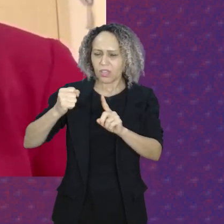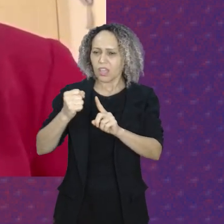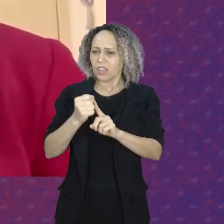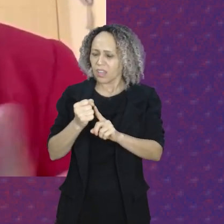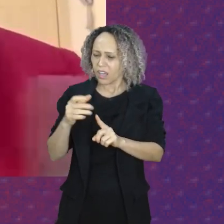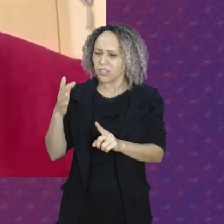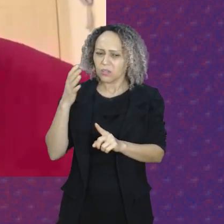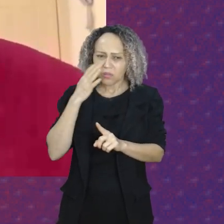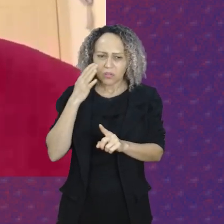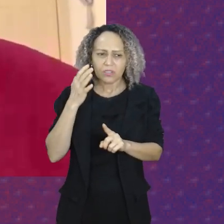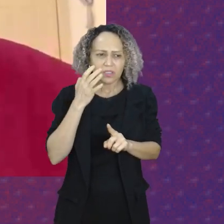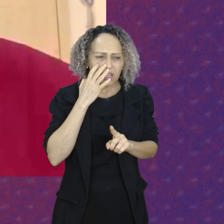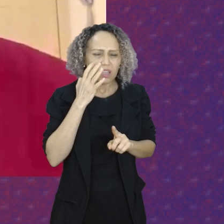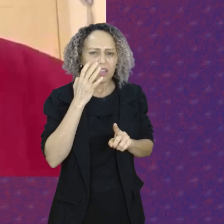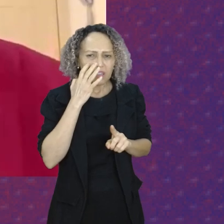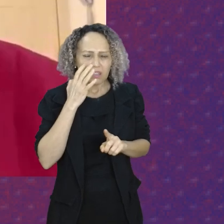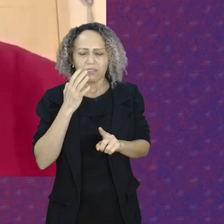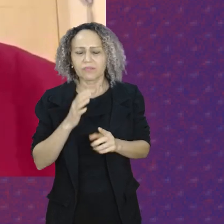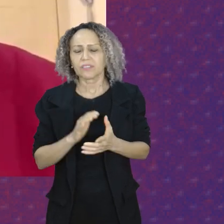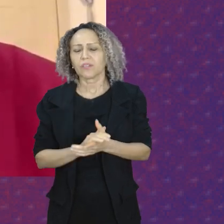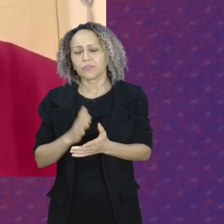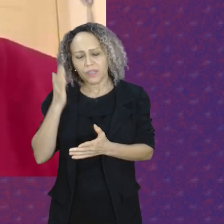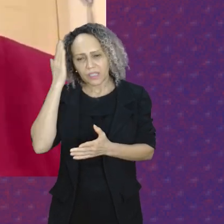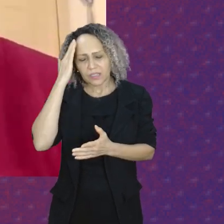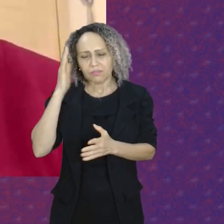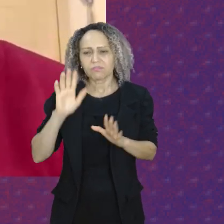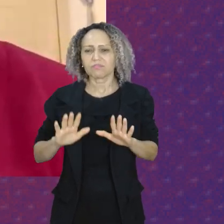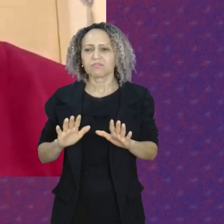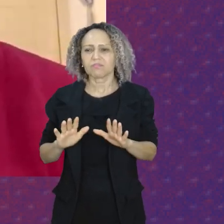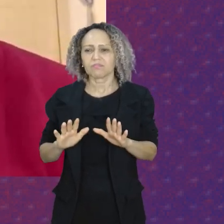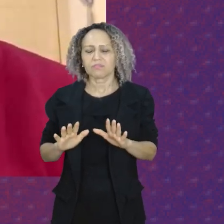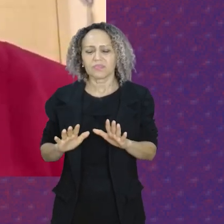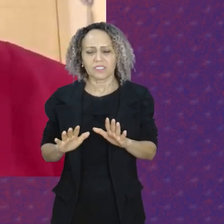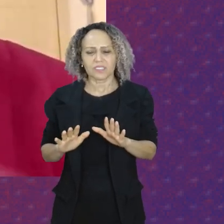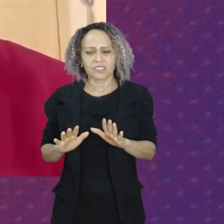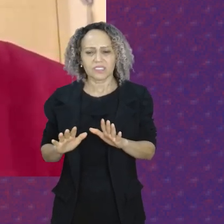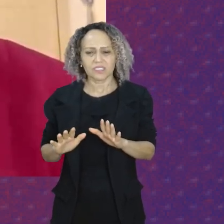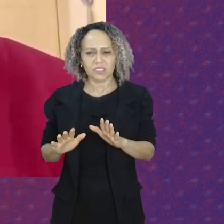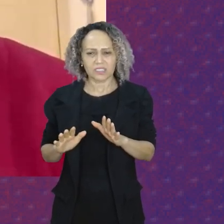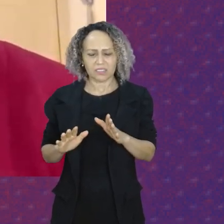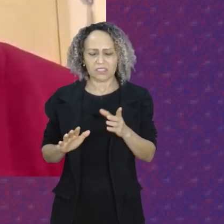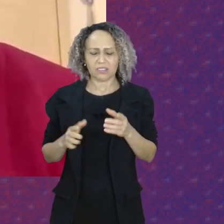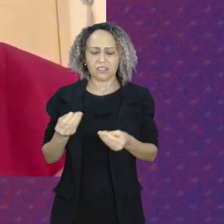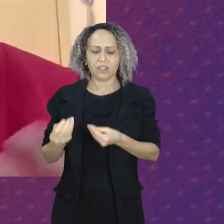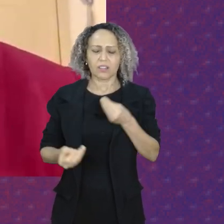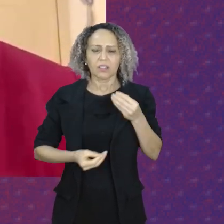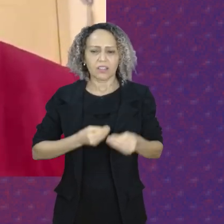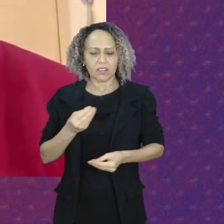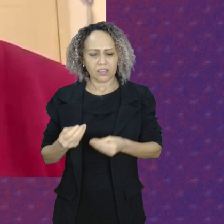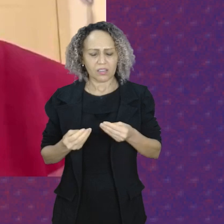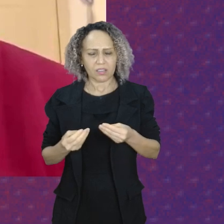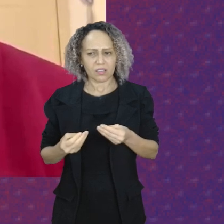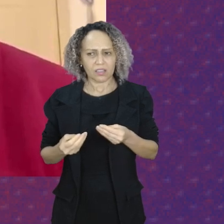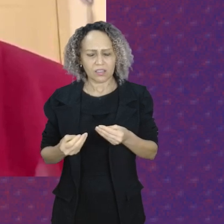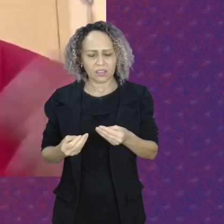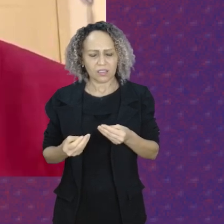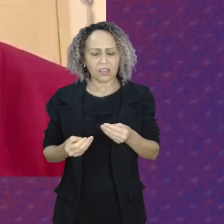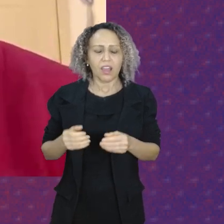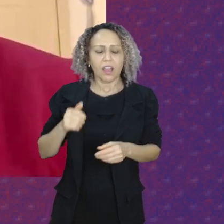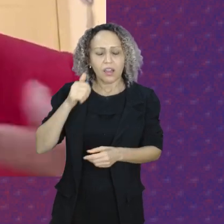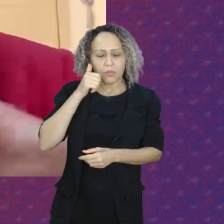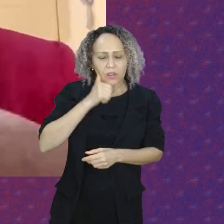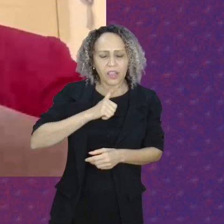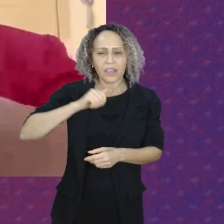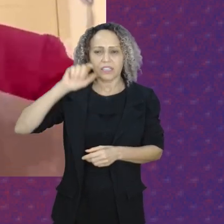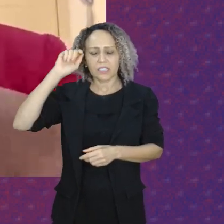teve nenhum outro governo, né, no Brasil que tivesse dado maior visibilidade a mulheres, a negros,